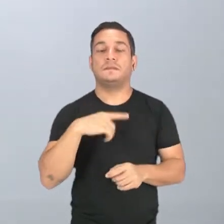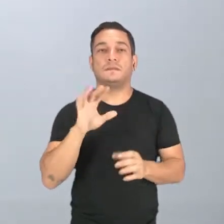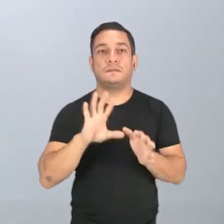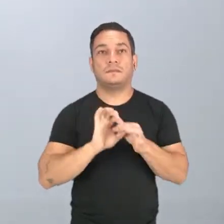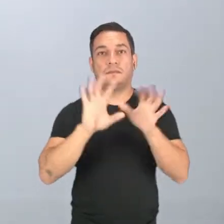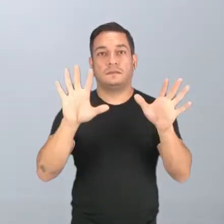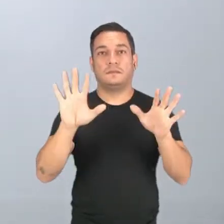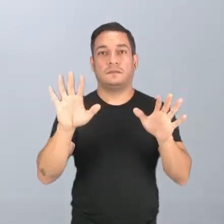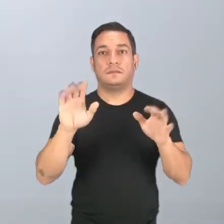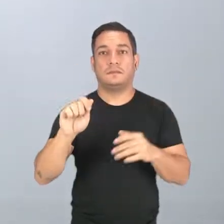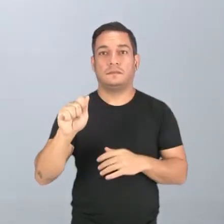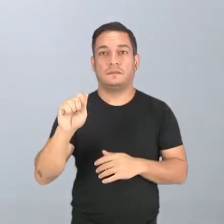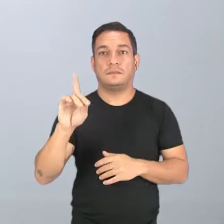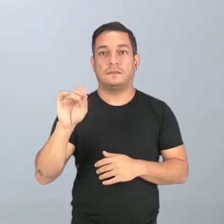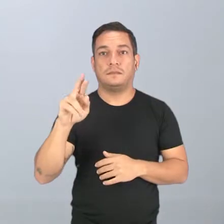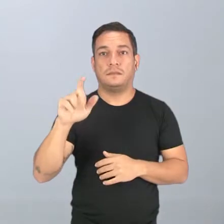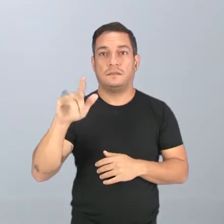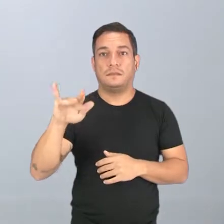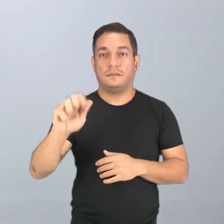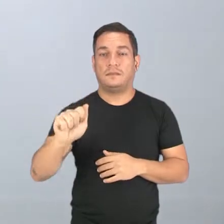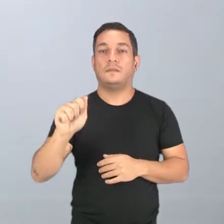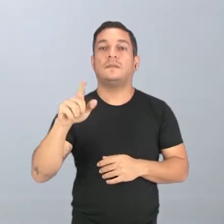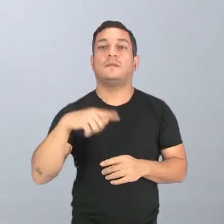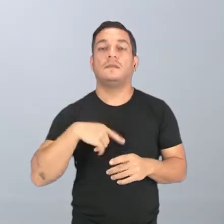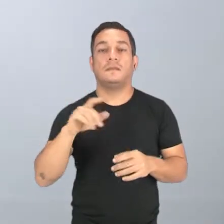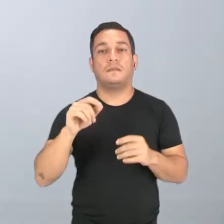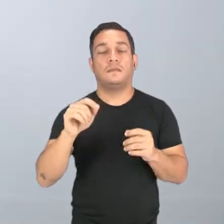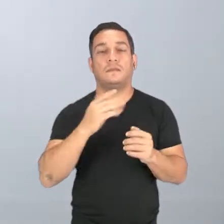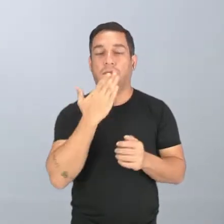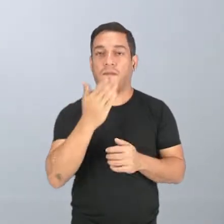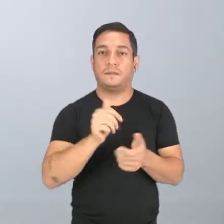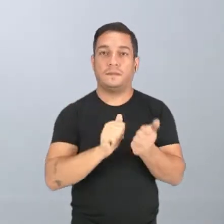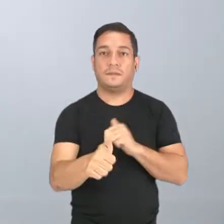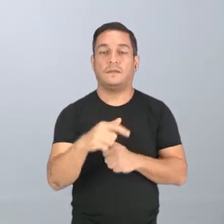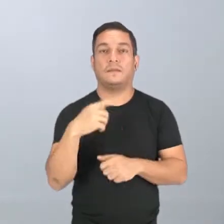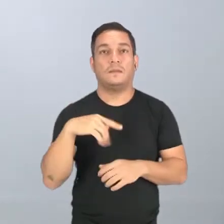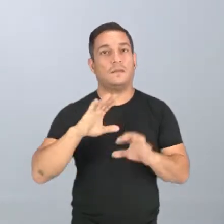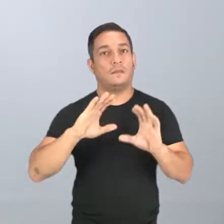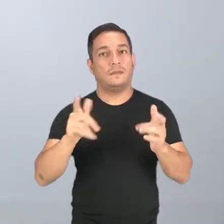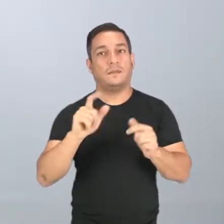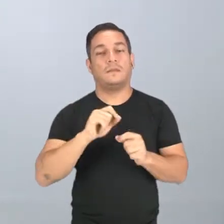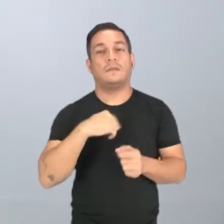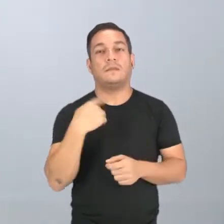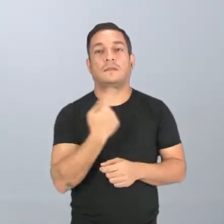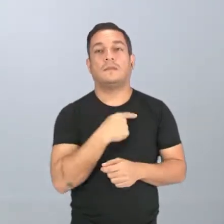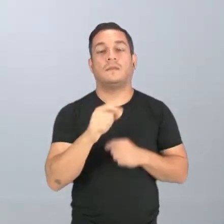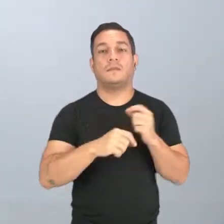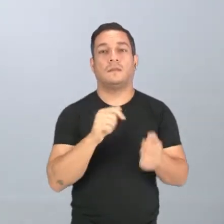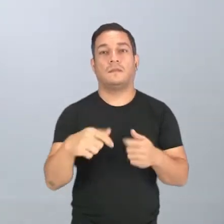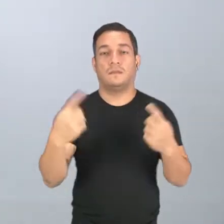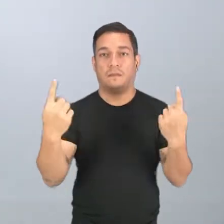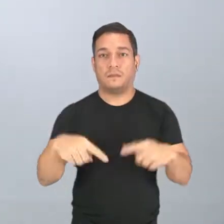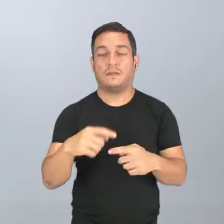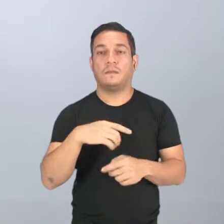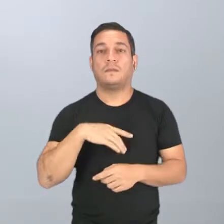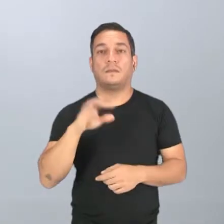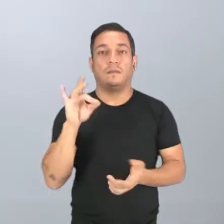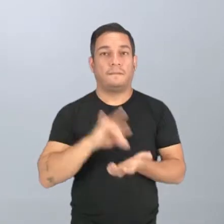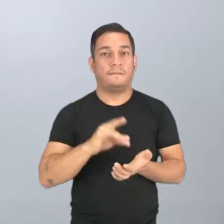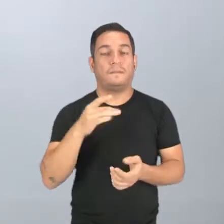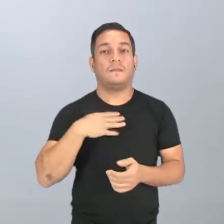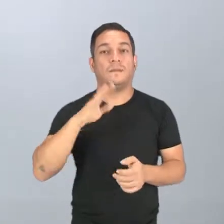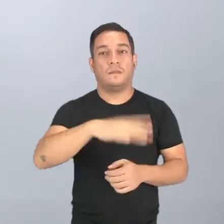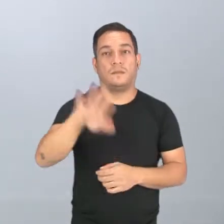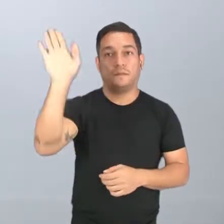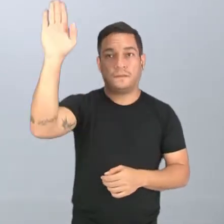uma adrenalina a mais para aquela modalidade. É claro que quando a gente vai para uma partida oficial de basquete ou que a gente